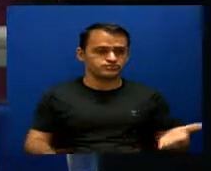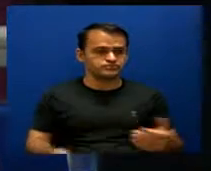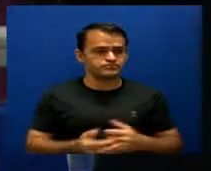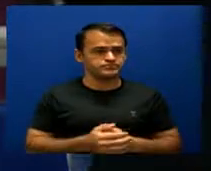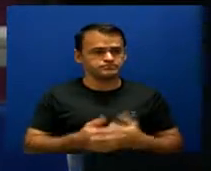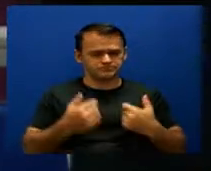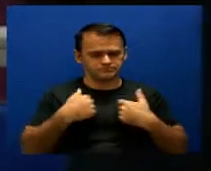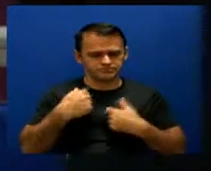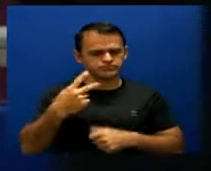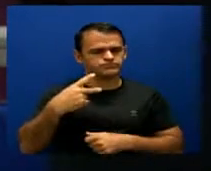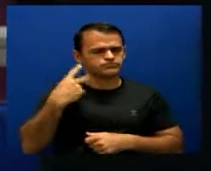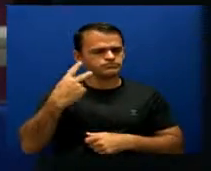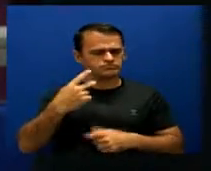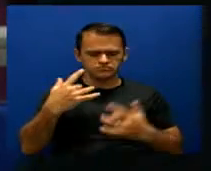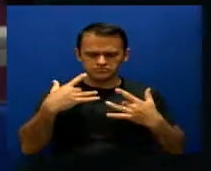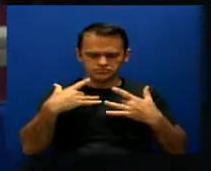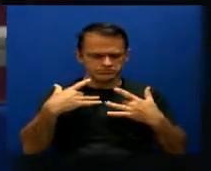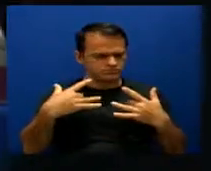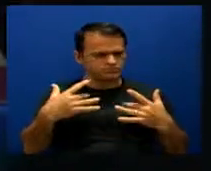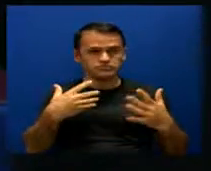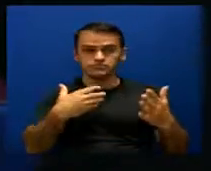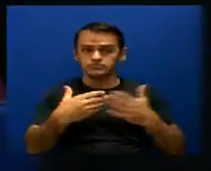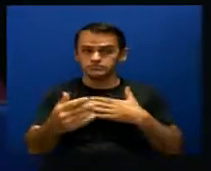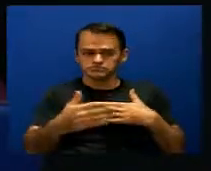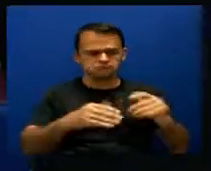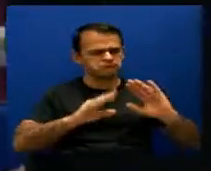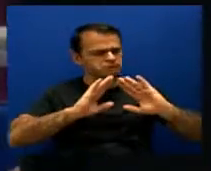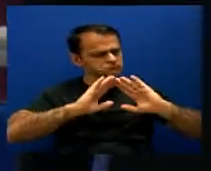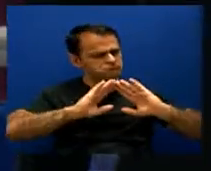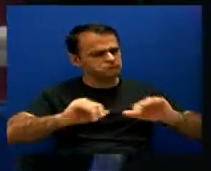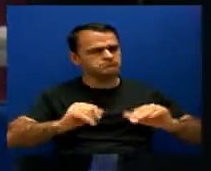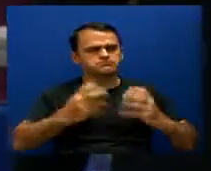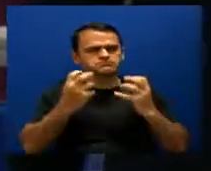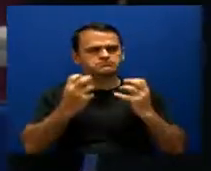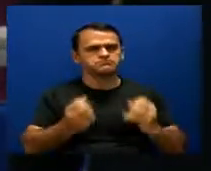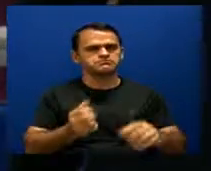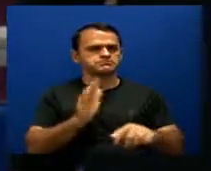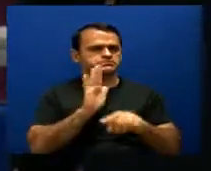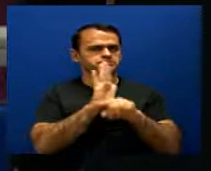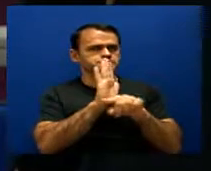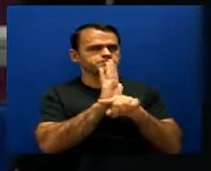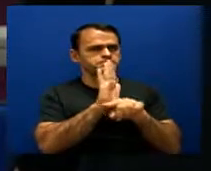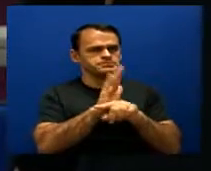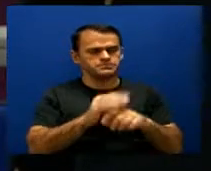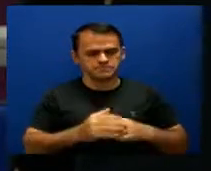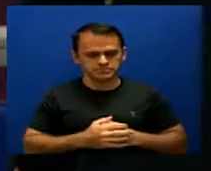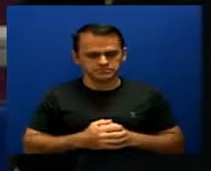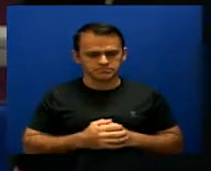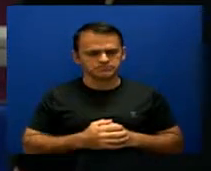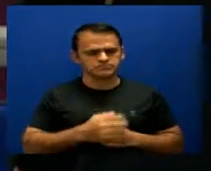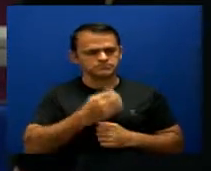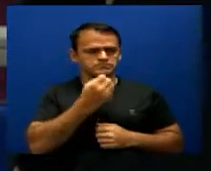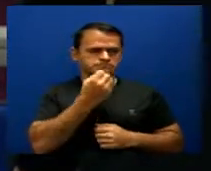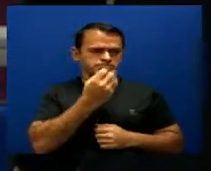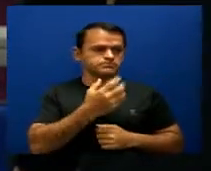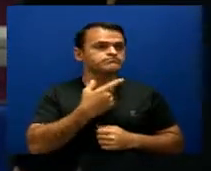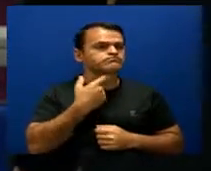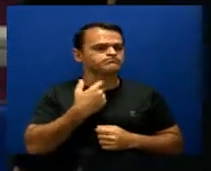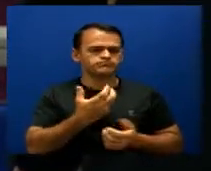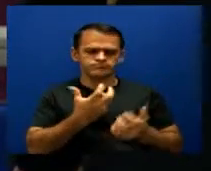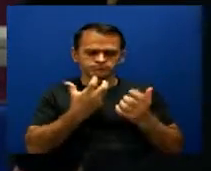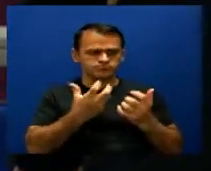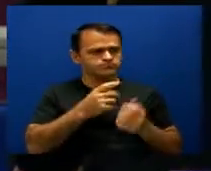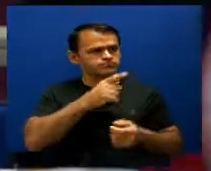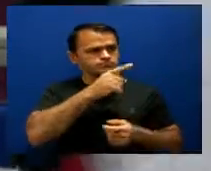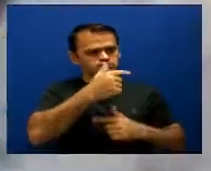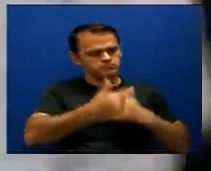disposição. Obrigado. Nós estamos aí para o que for necessário, né, e dar aí um voto de vida longa ao seu